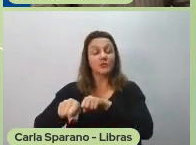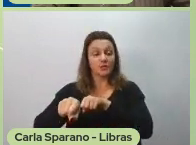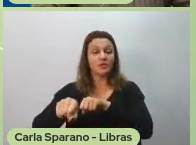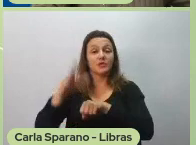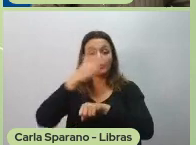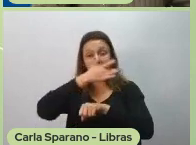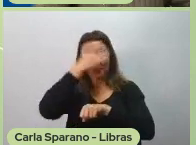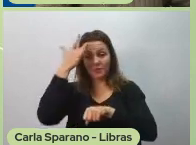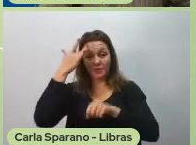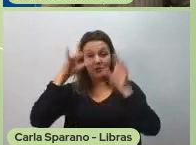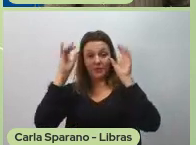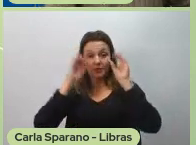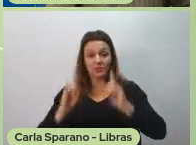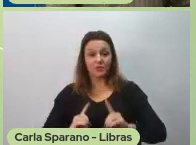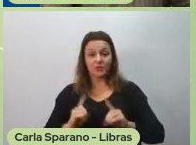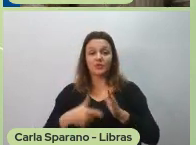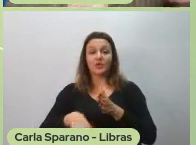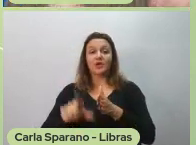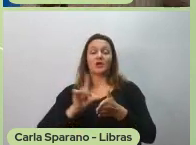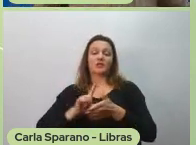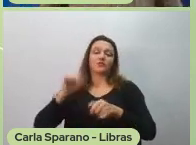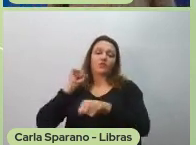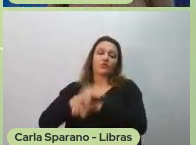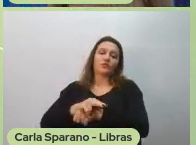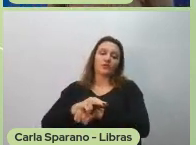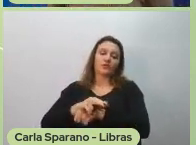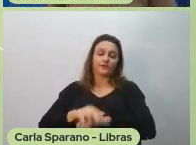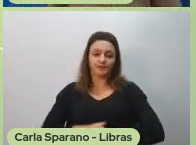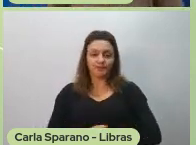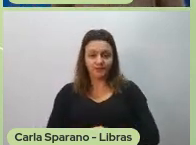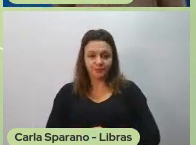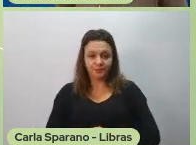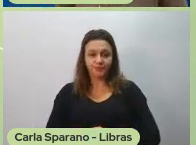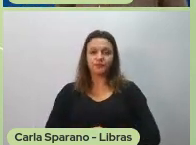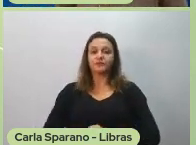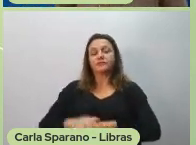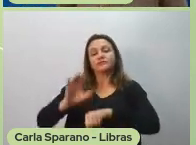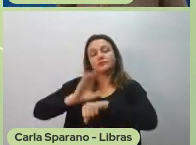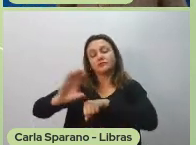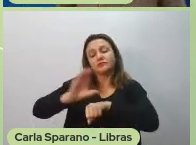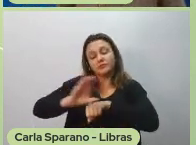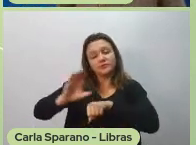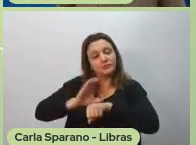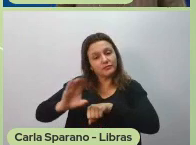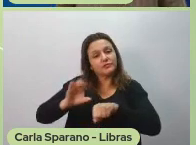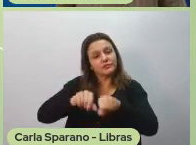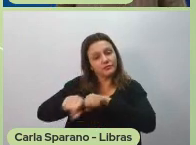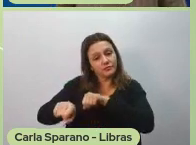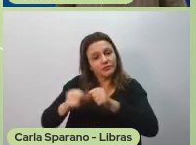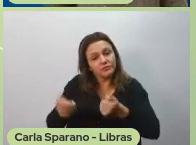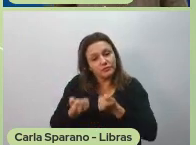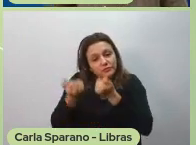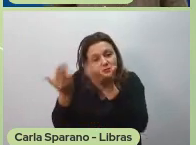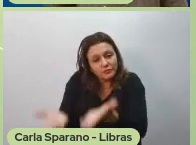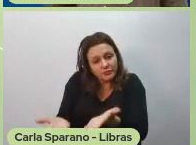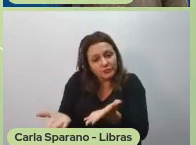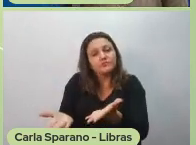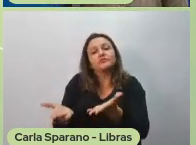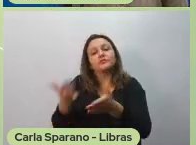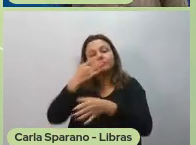com deficiência antes da contratação, ou seja, o train to hire, uma vez que esse público